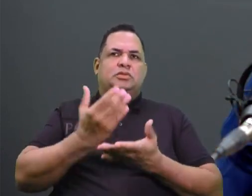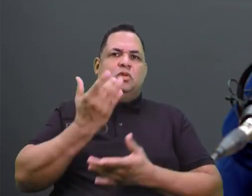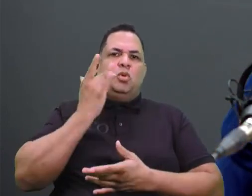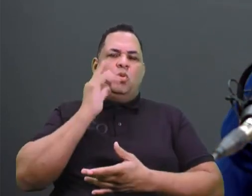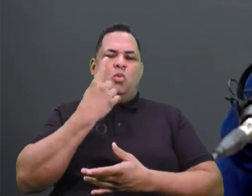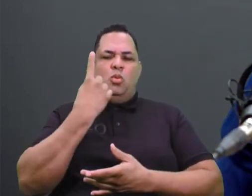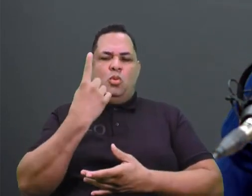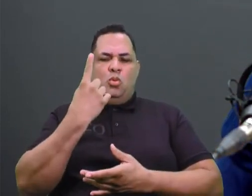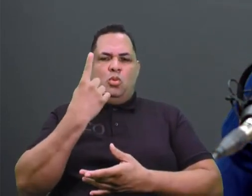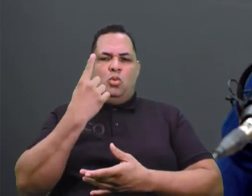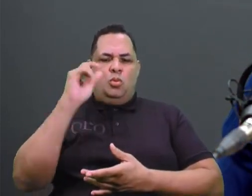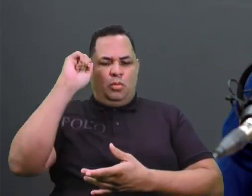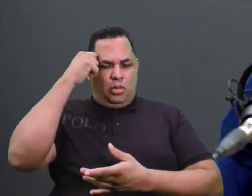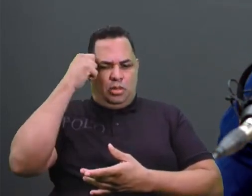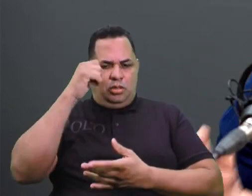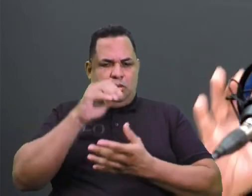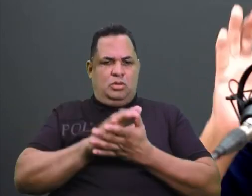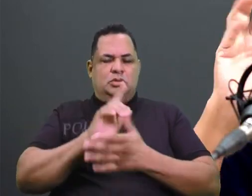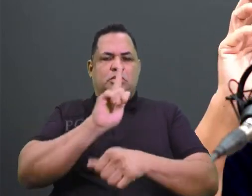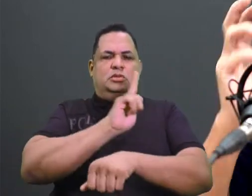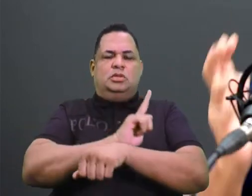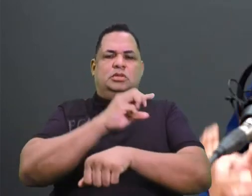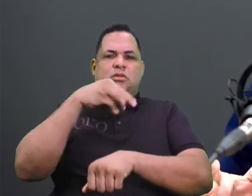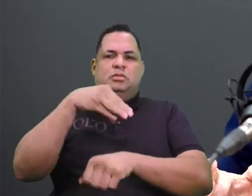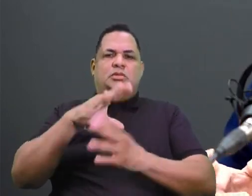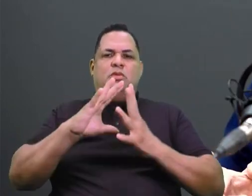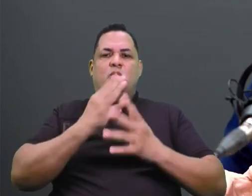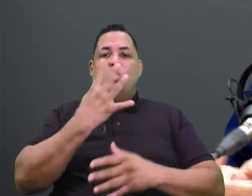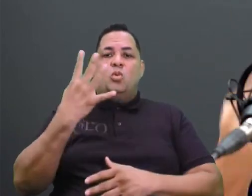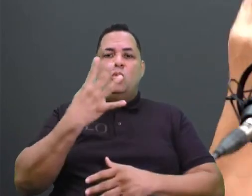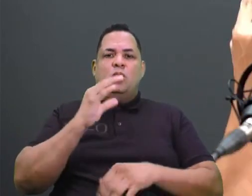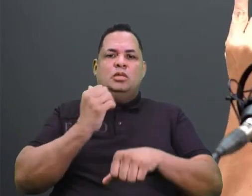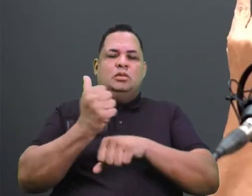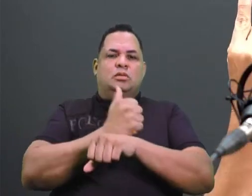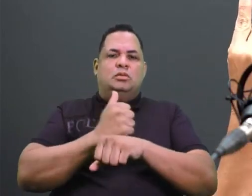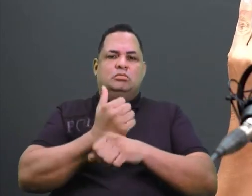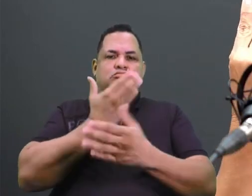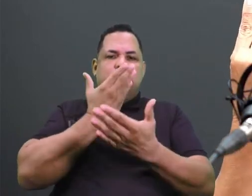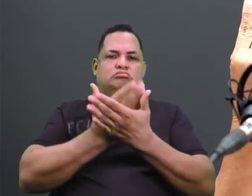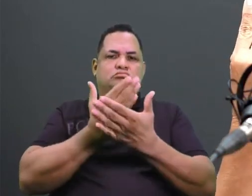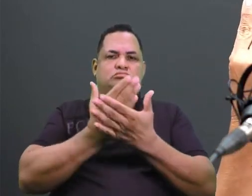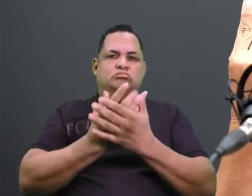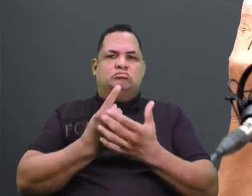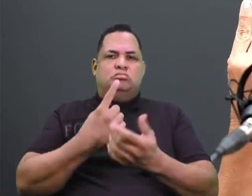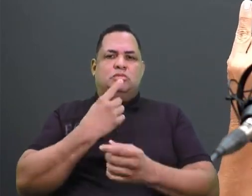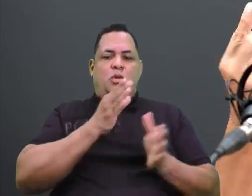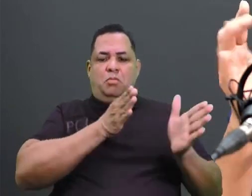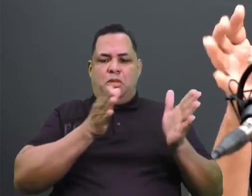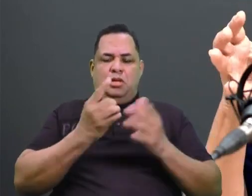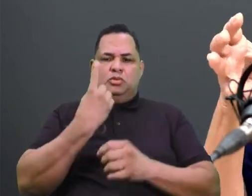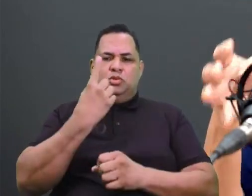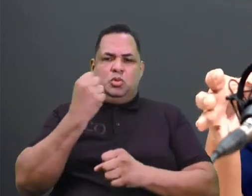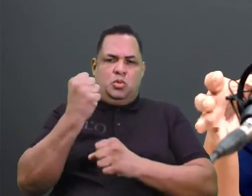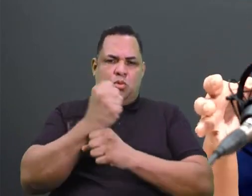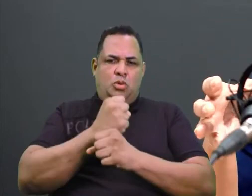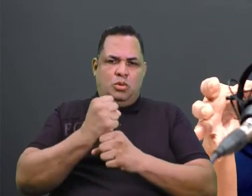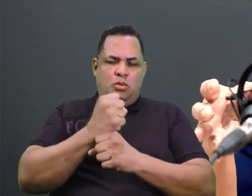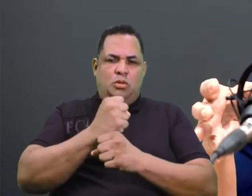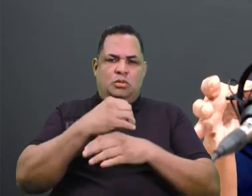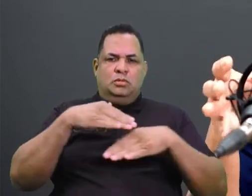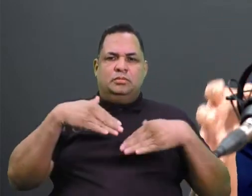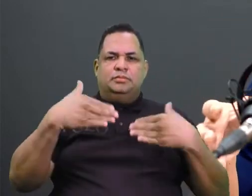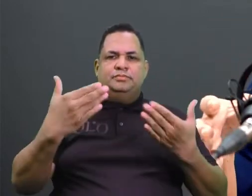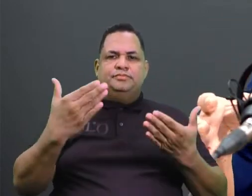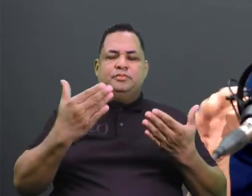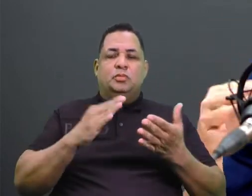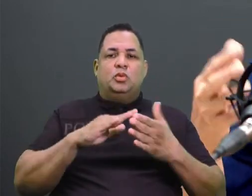tinha 4 profissionais que estavam estudando no Rio de Janeiro durante 1 ano. Tá? Então, quando eu fui